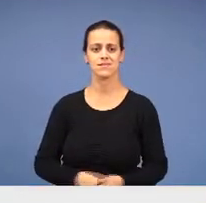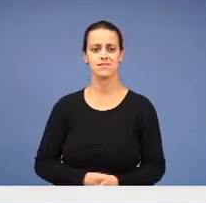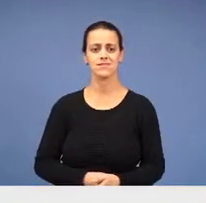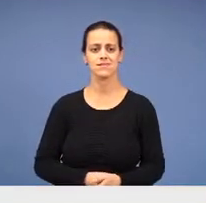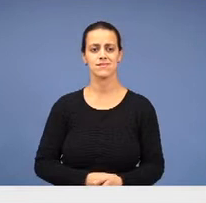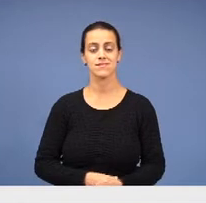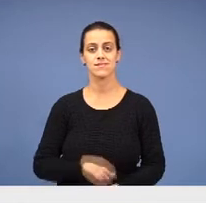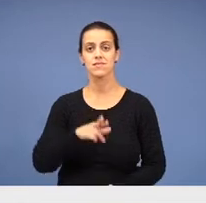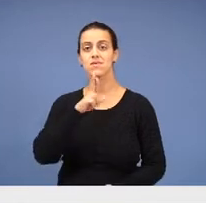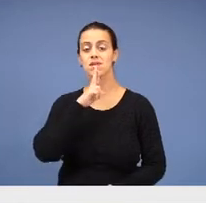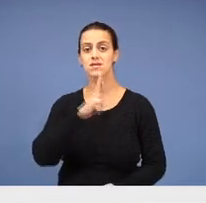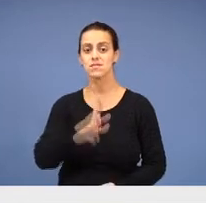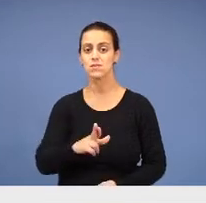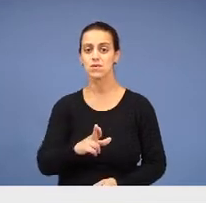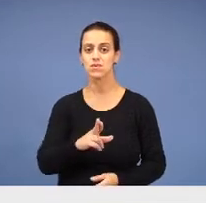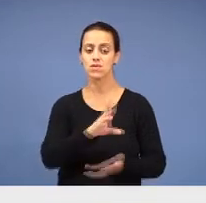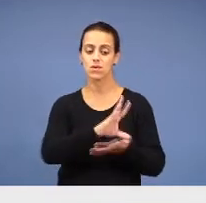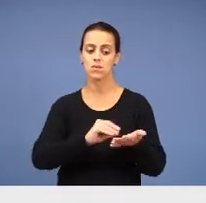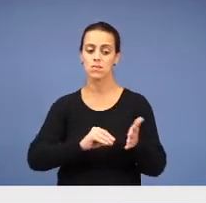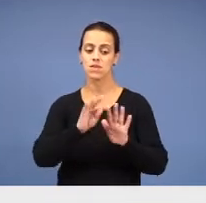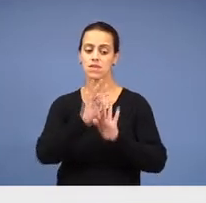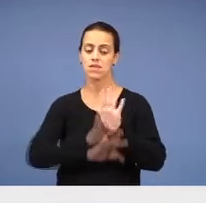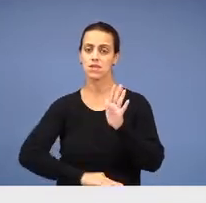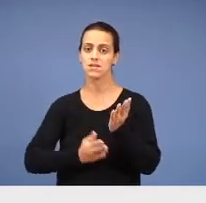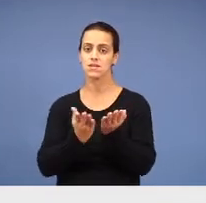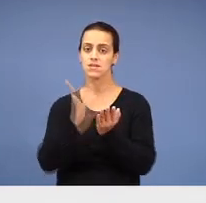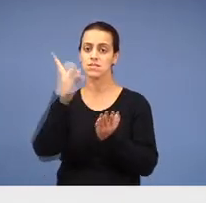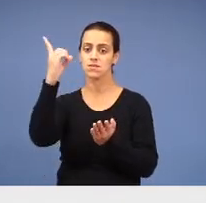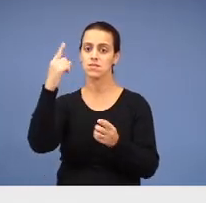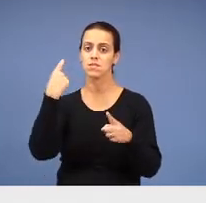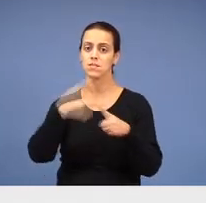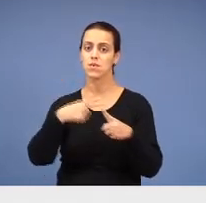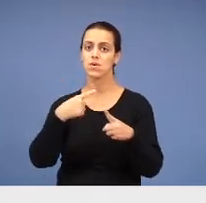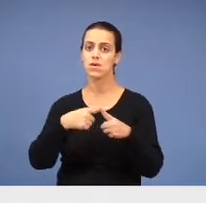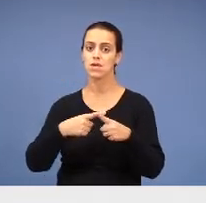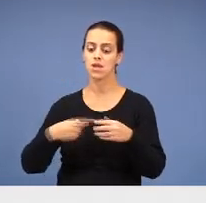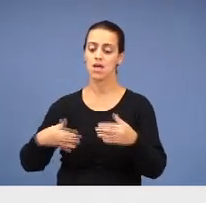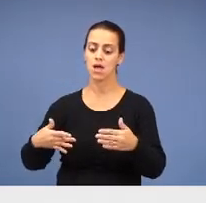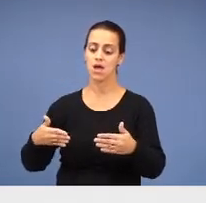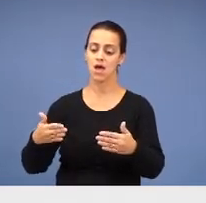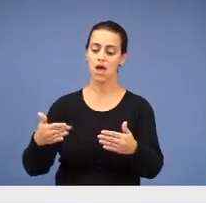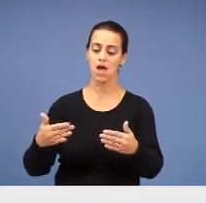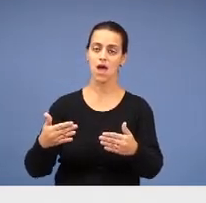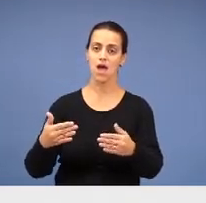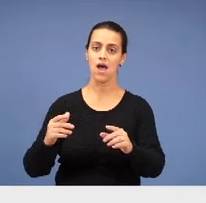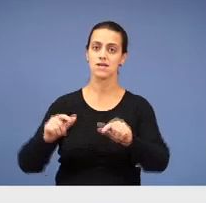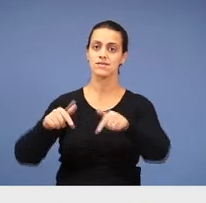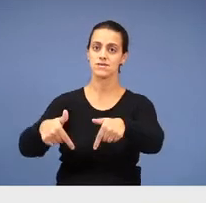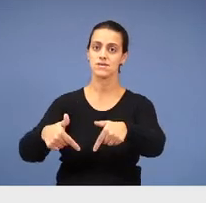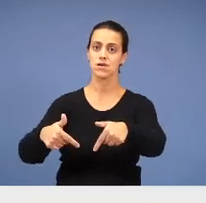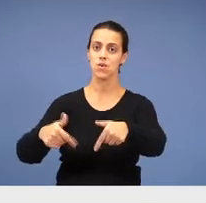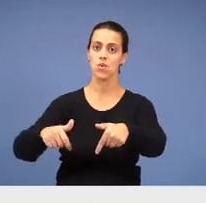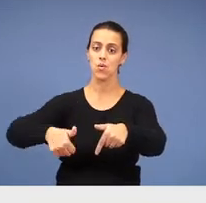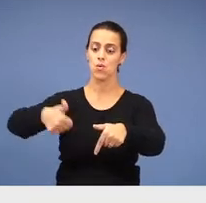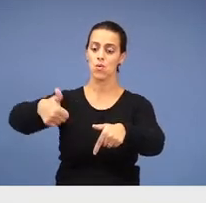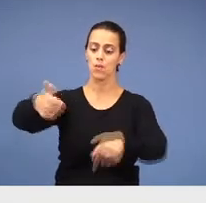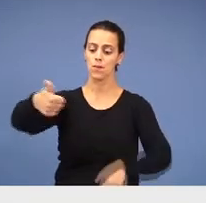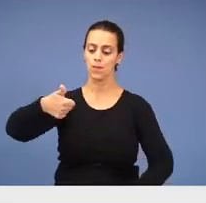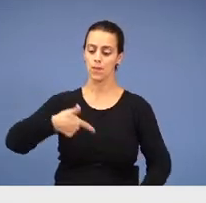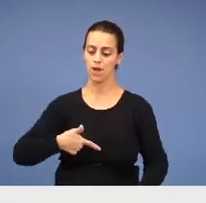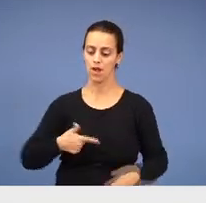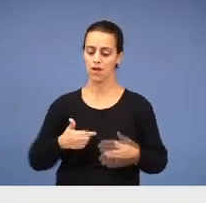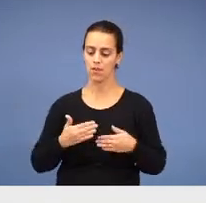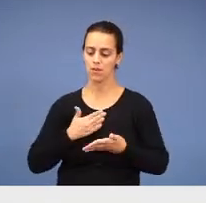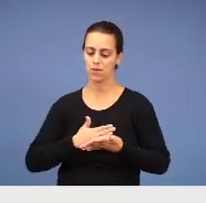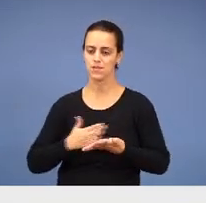Responda com o texto bíblico, porque as últimas obras são maiores do que as primeiras. Por quê? Responda com o texto bíblico. Vai lá, onde é que está o